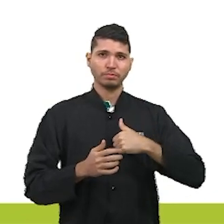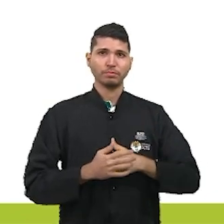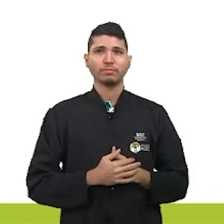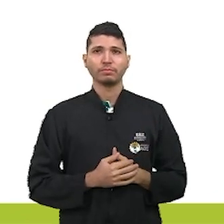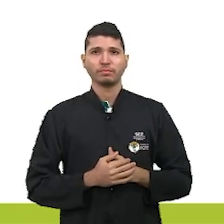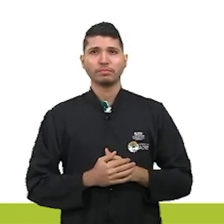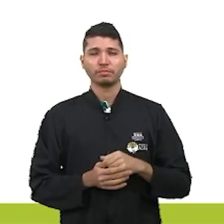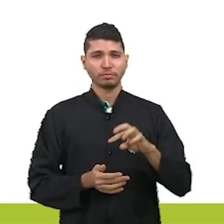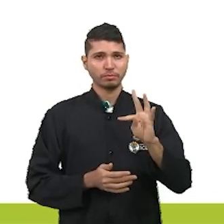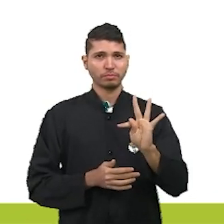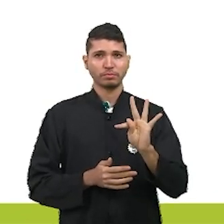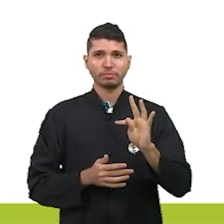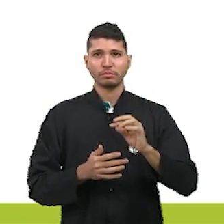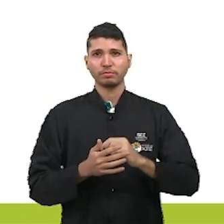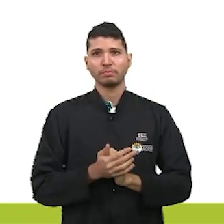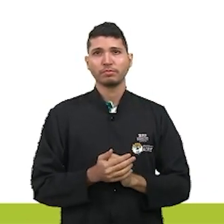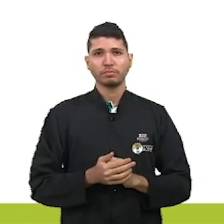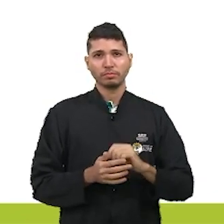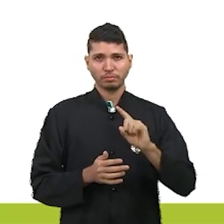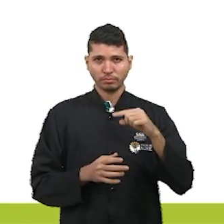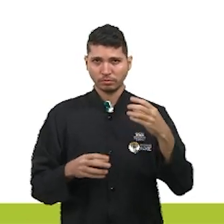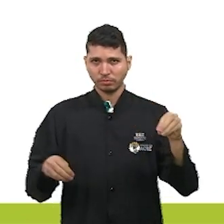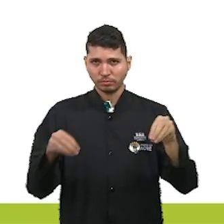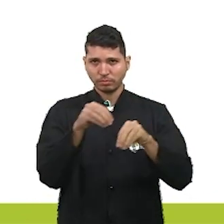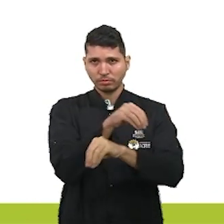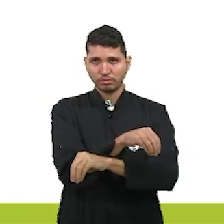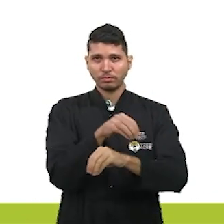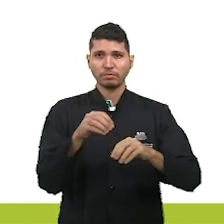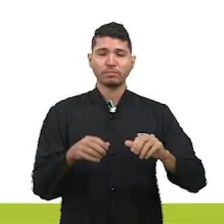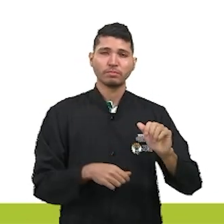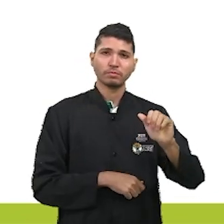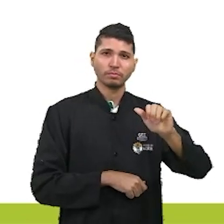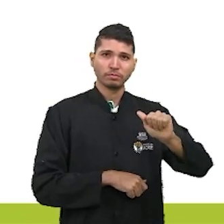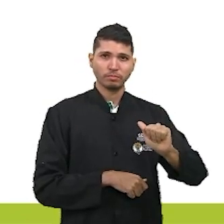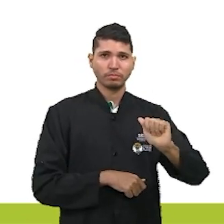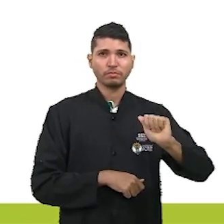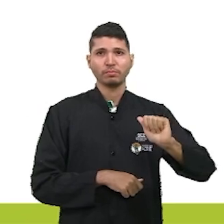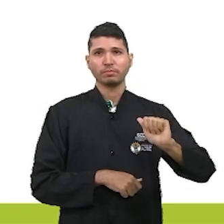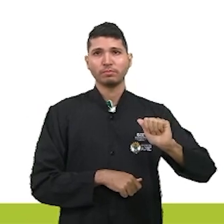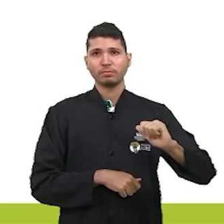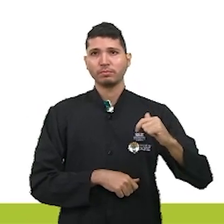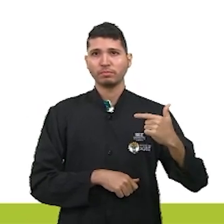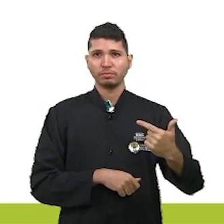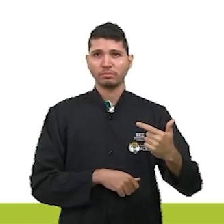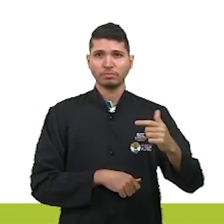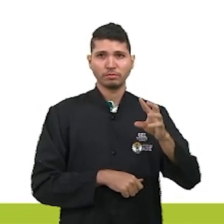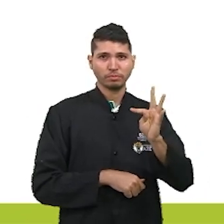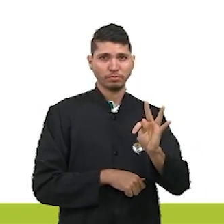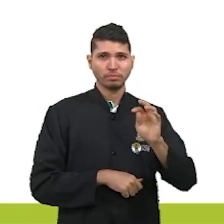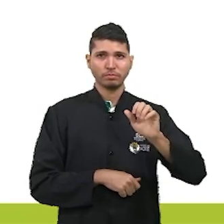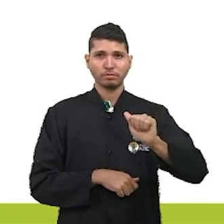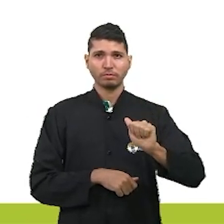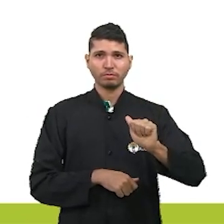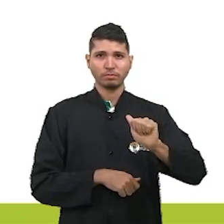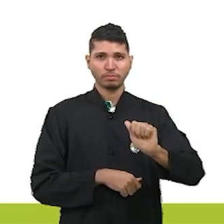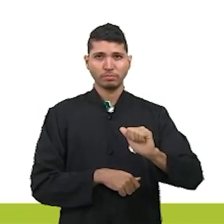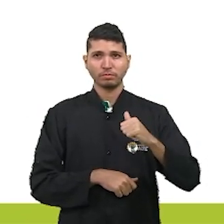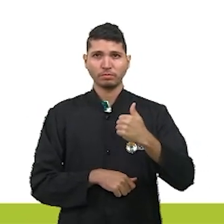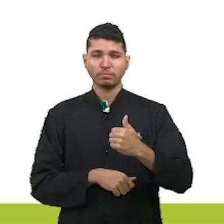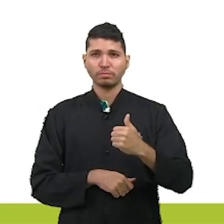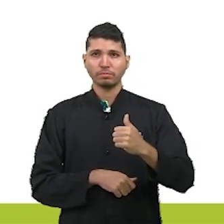e permutar o T e o A1. E contar aquelas que começam com